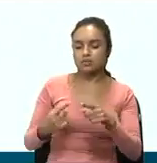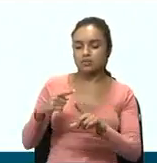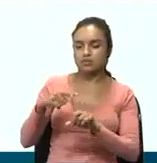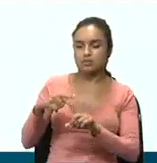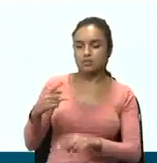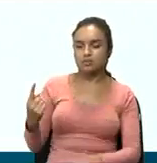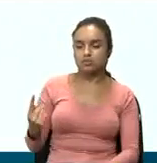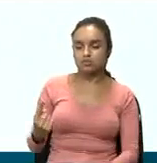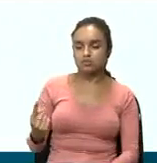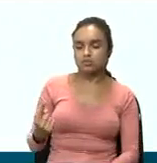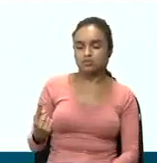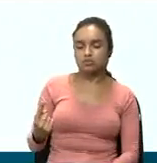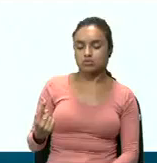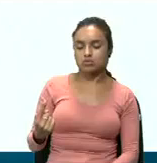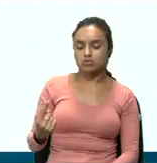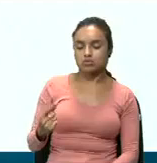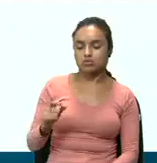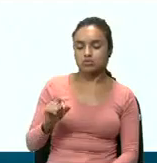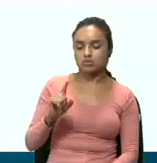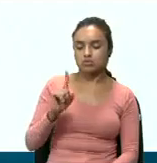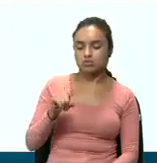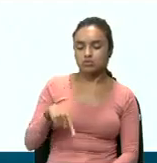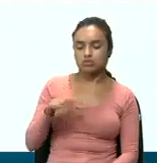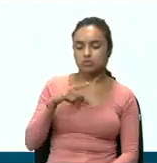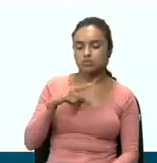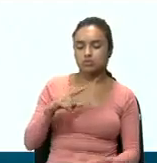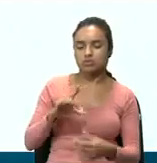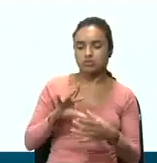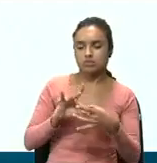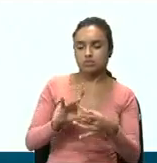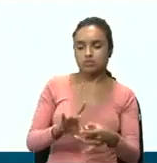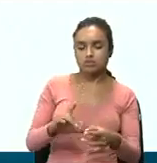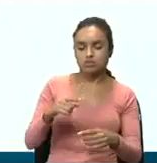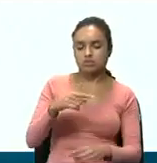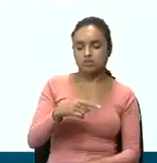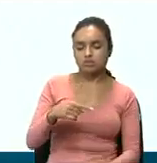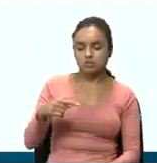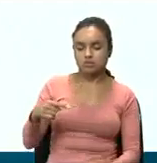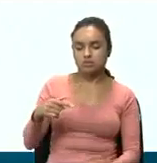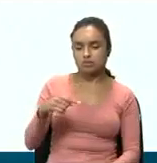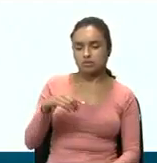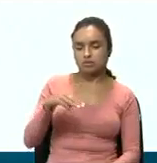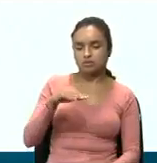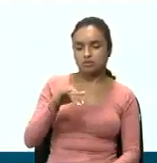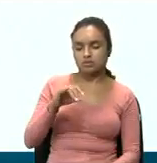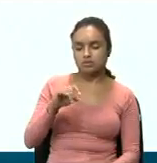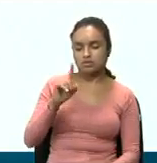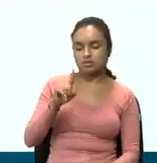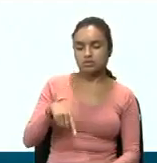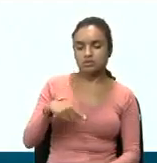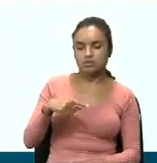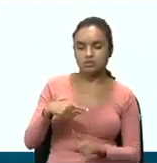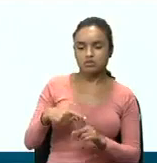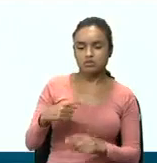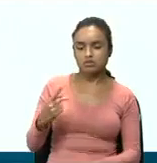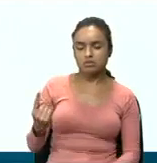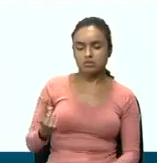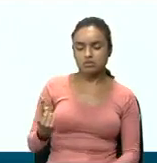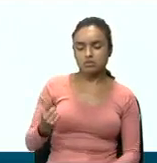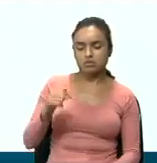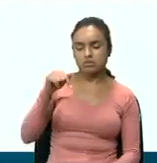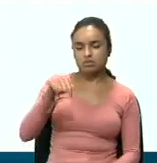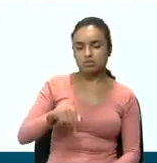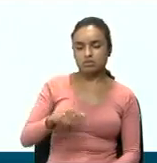1 dividido por menos meio mais 1. E ela está variando entre 1